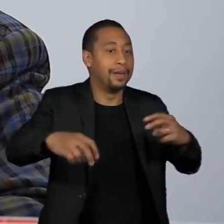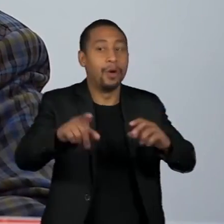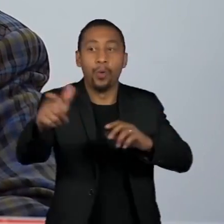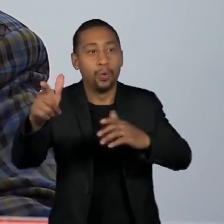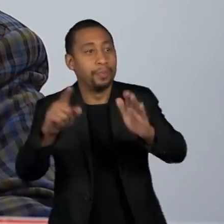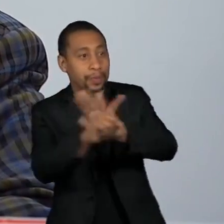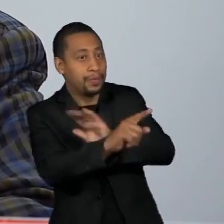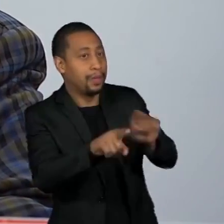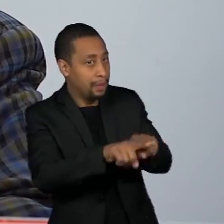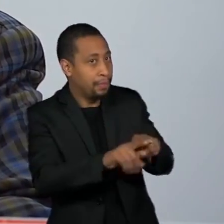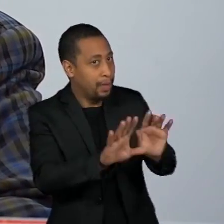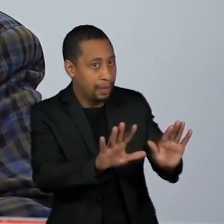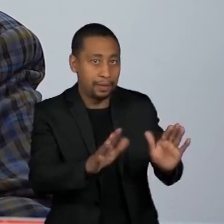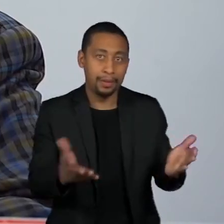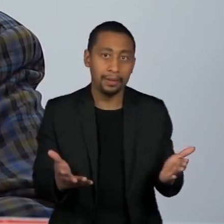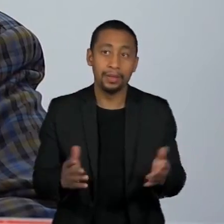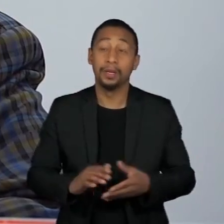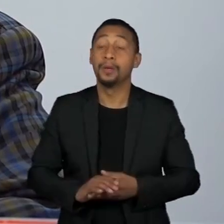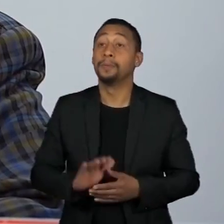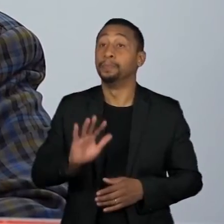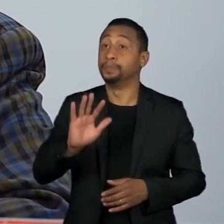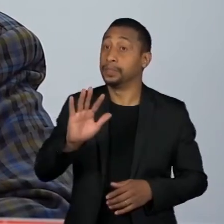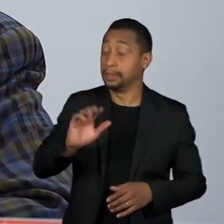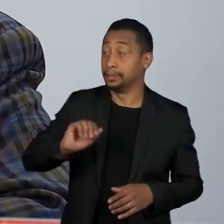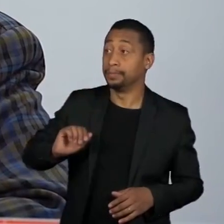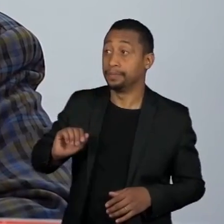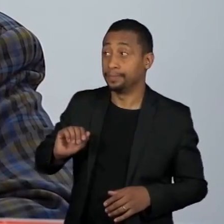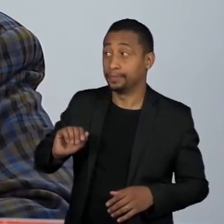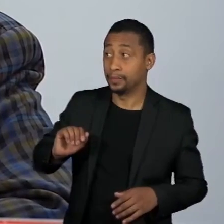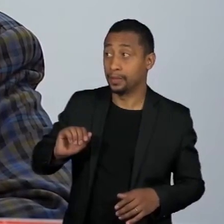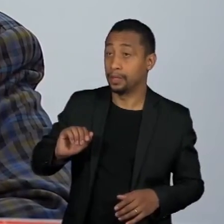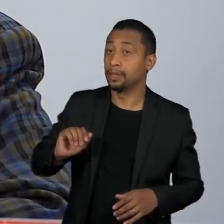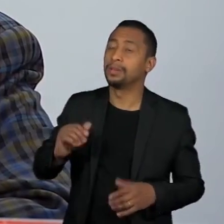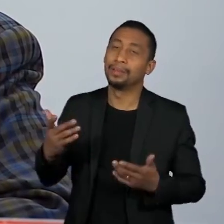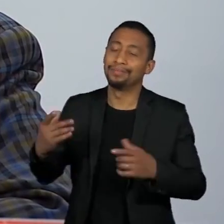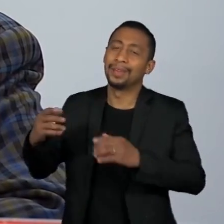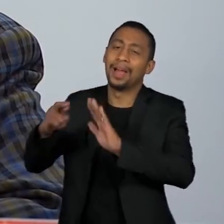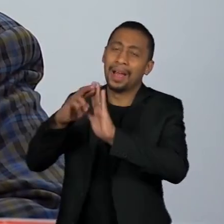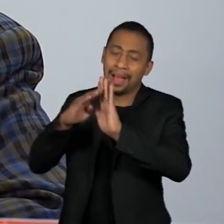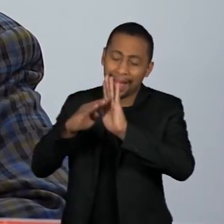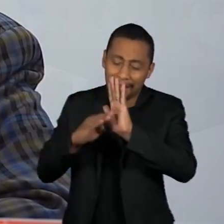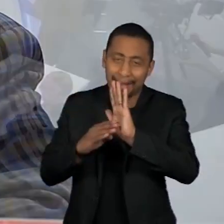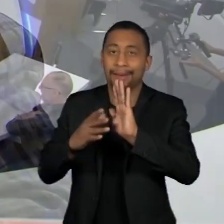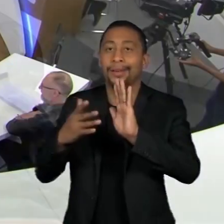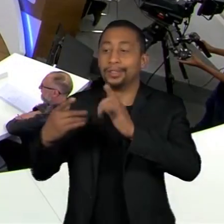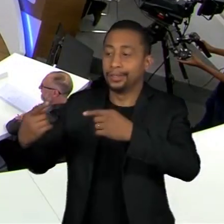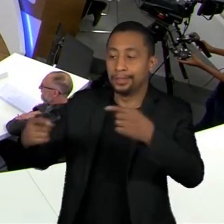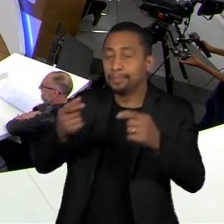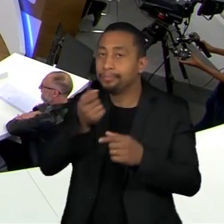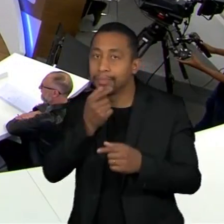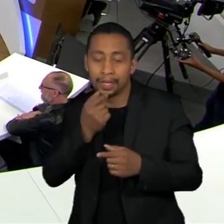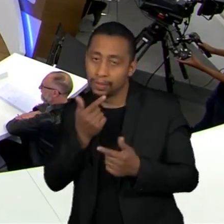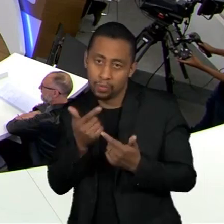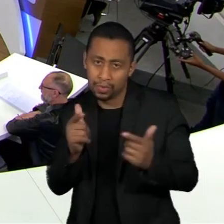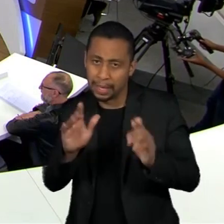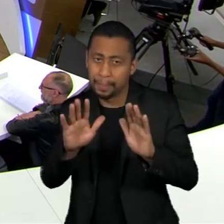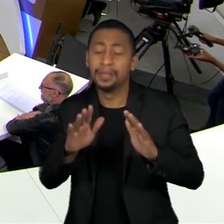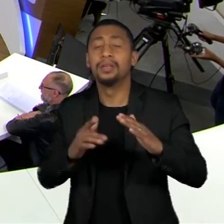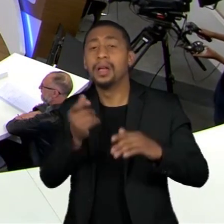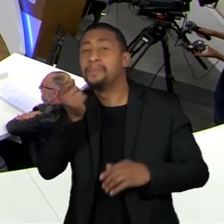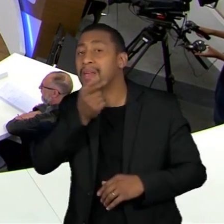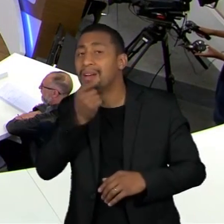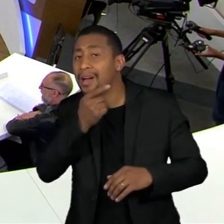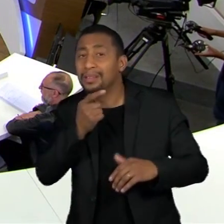Carlos Alberto acho que de uma maneira mais geral e não só em relação à Politicamente correto você acha que há limite para o humor ou não